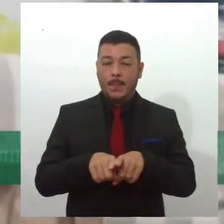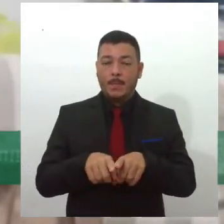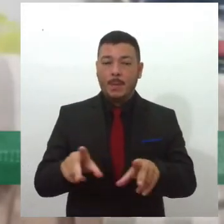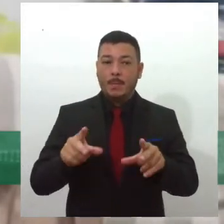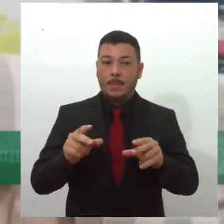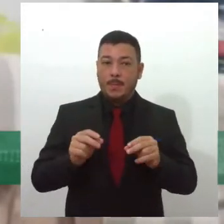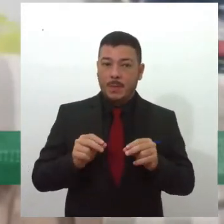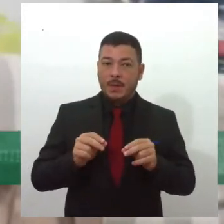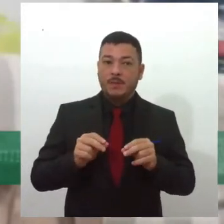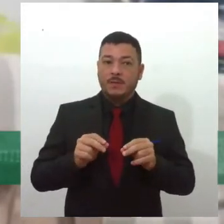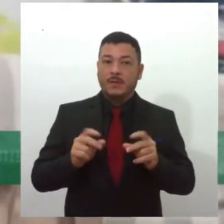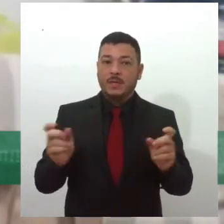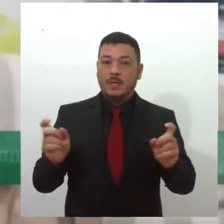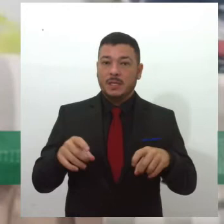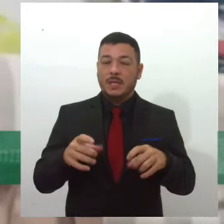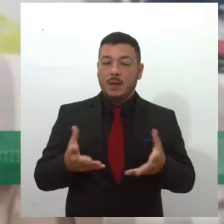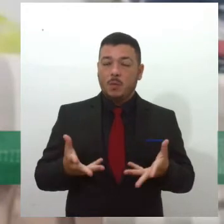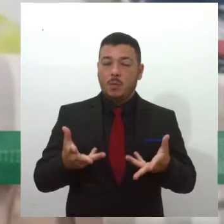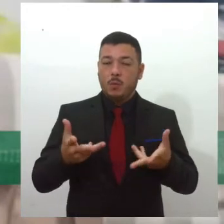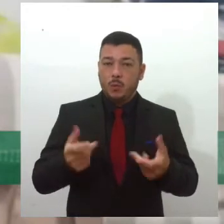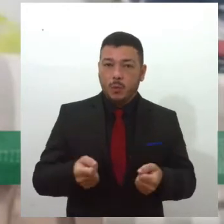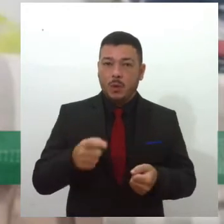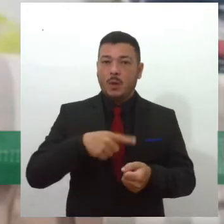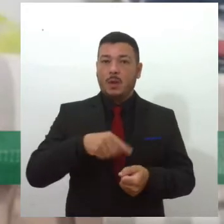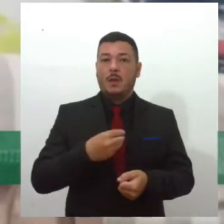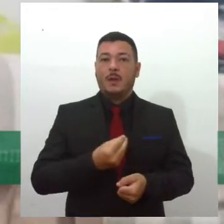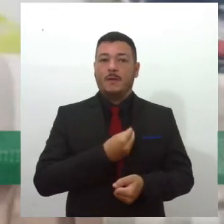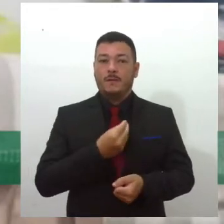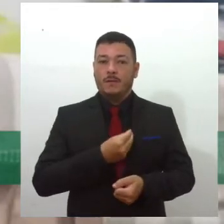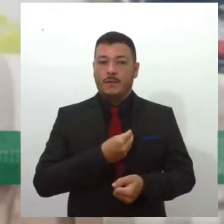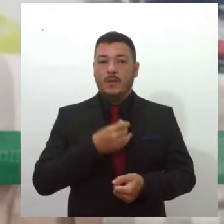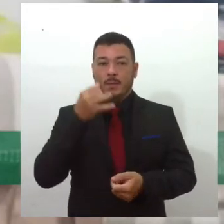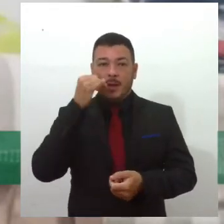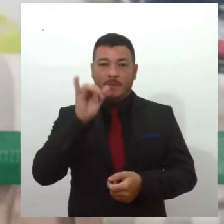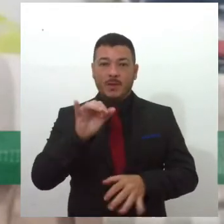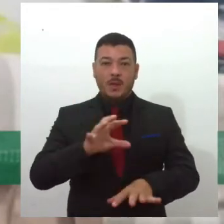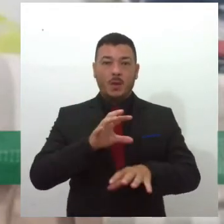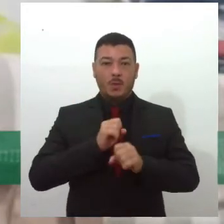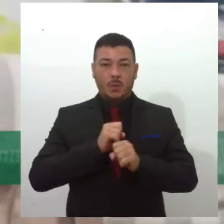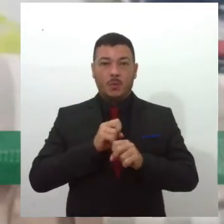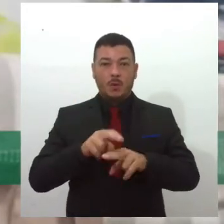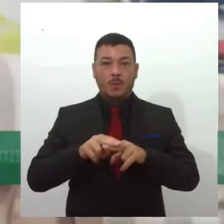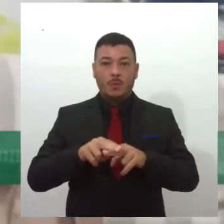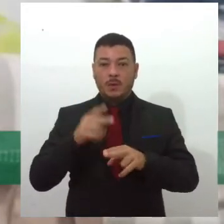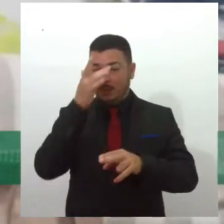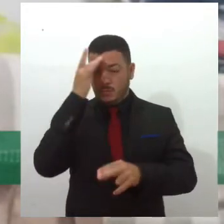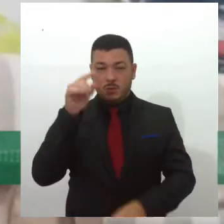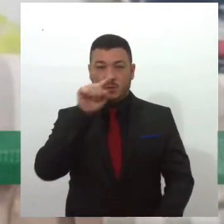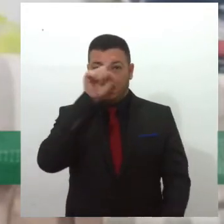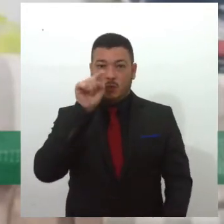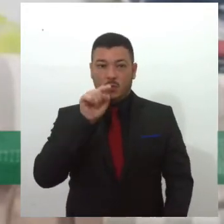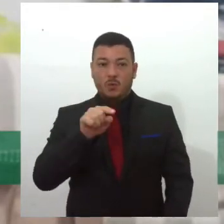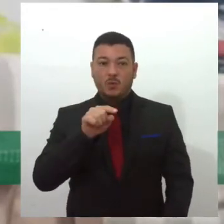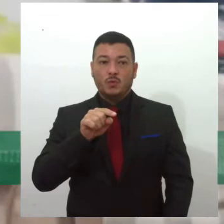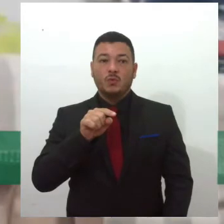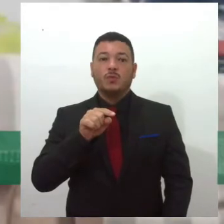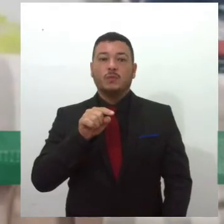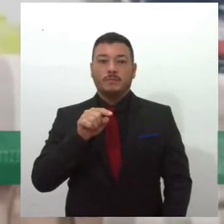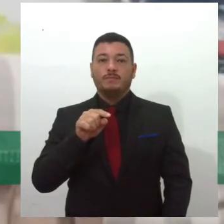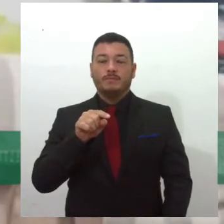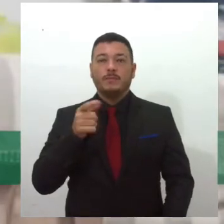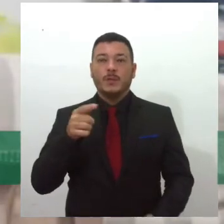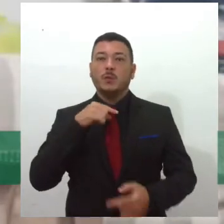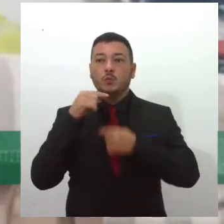ela tem de capacidade de salvar as vidas e evitar formas graves, supera imensamente os riscos que são muito